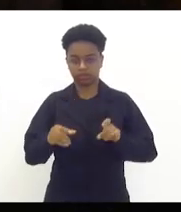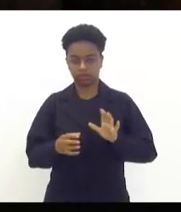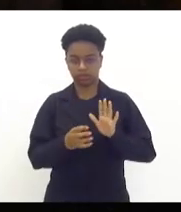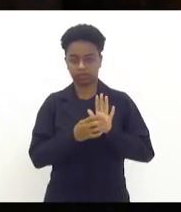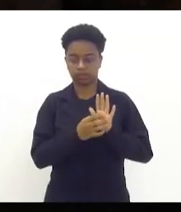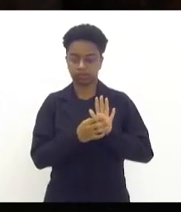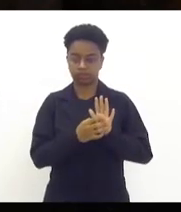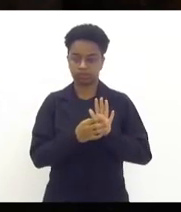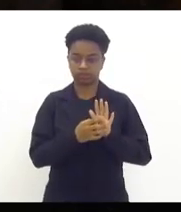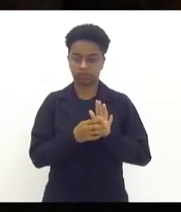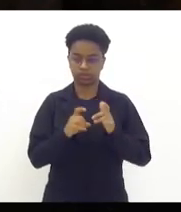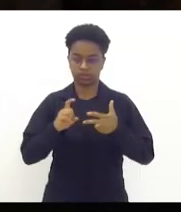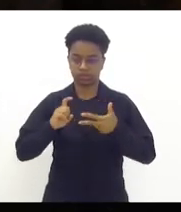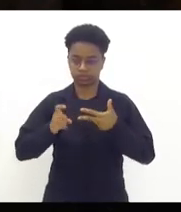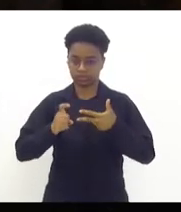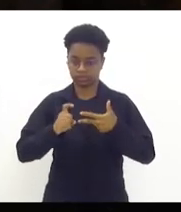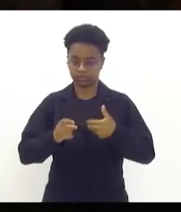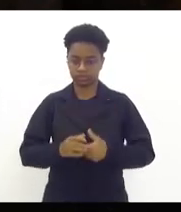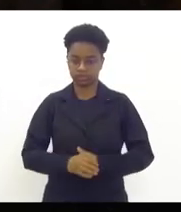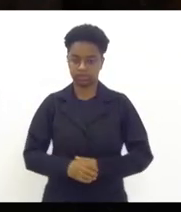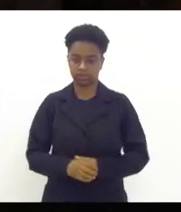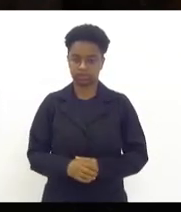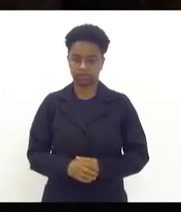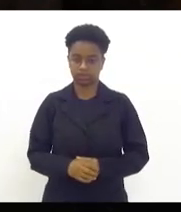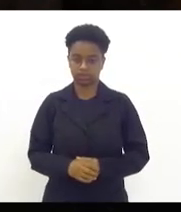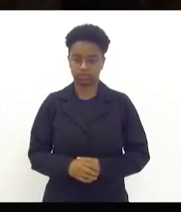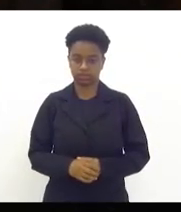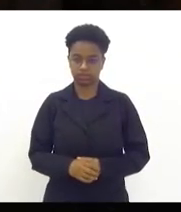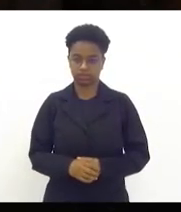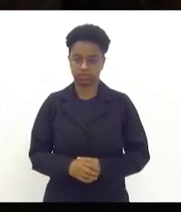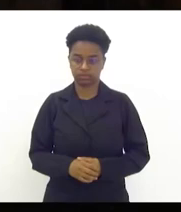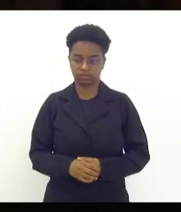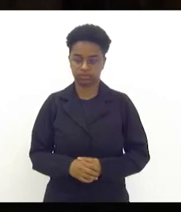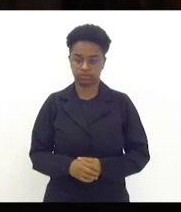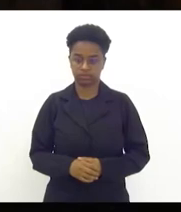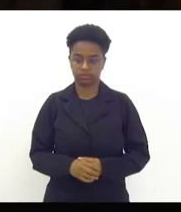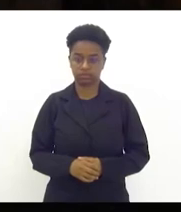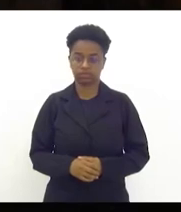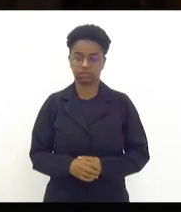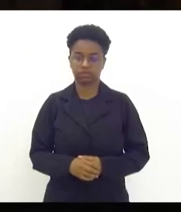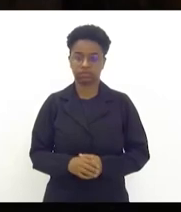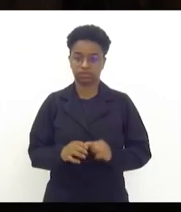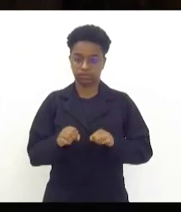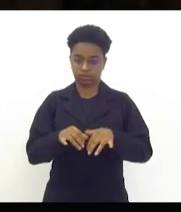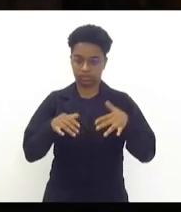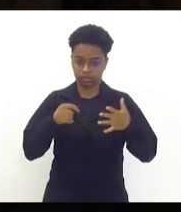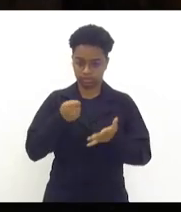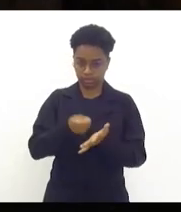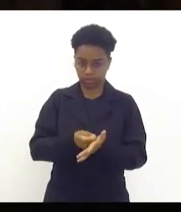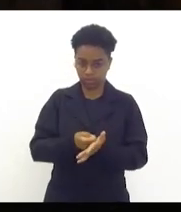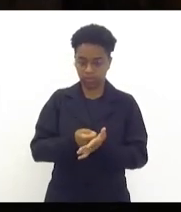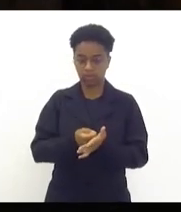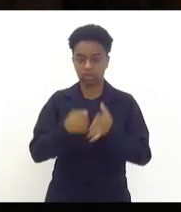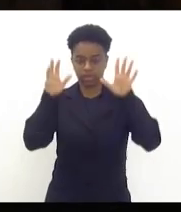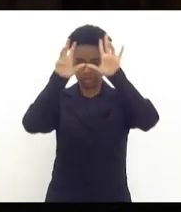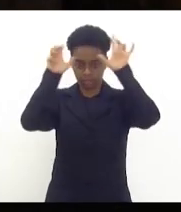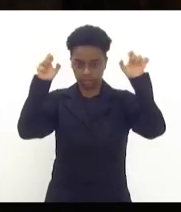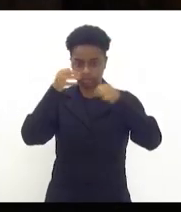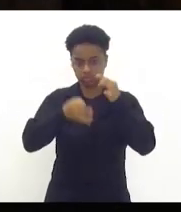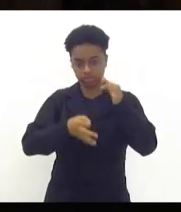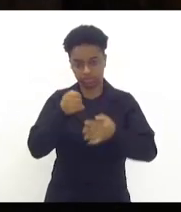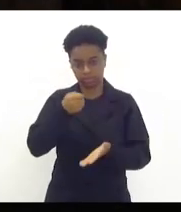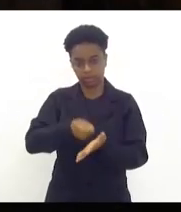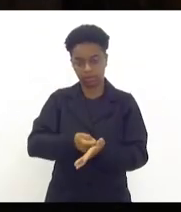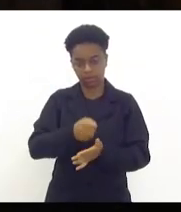do Executivo. O Parlamento pagou, o TJ pagou, o